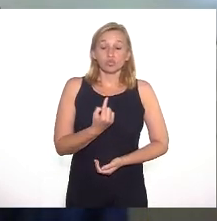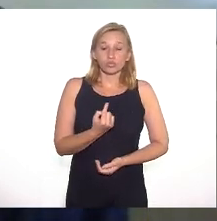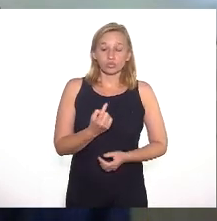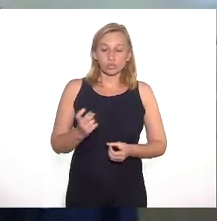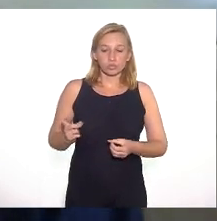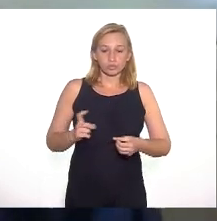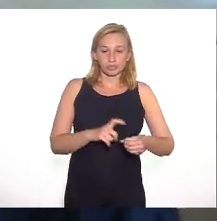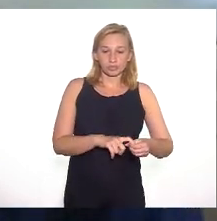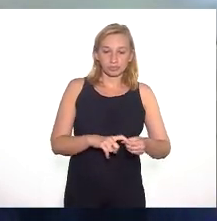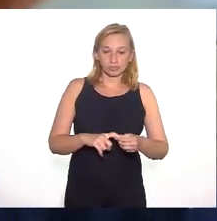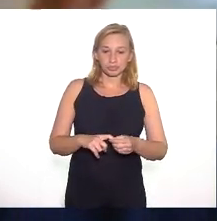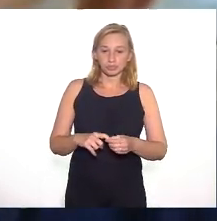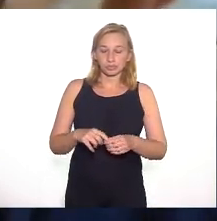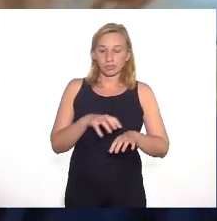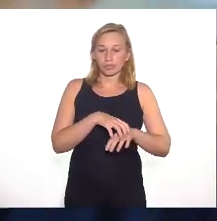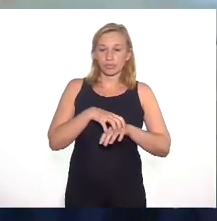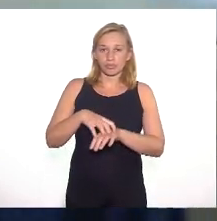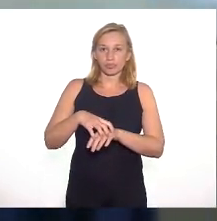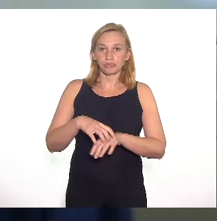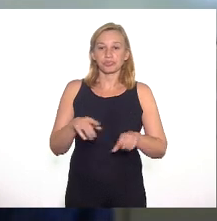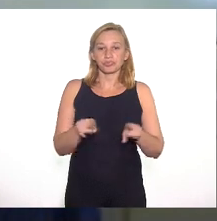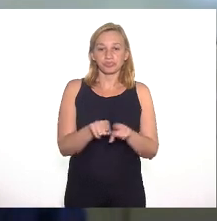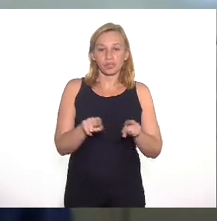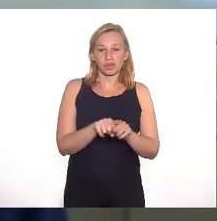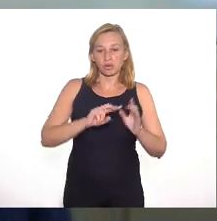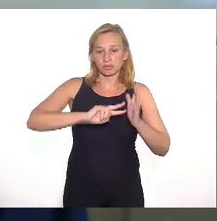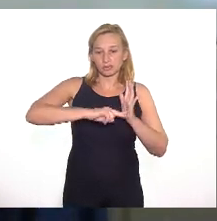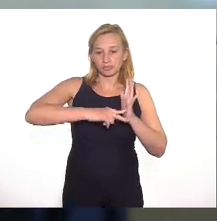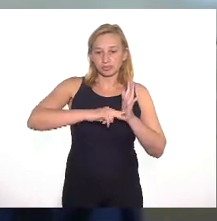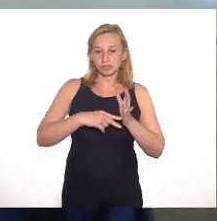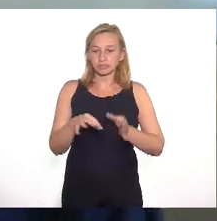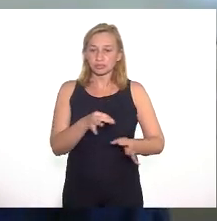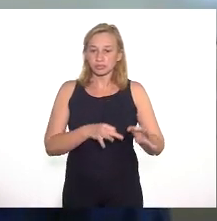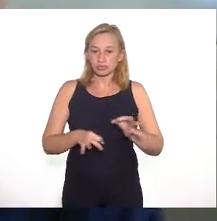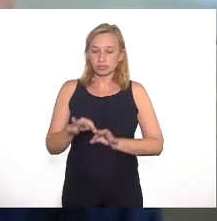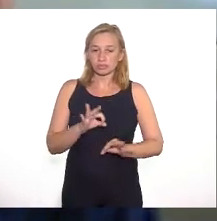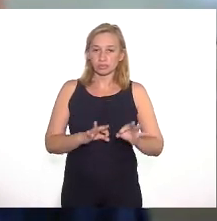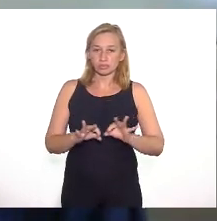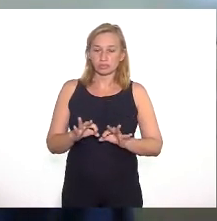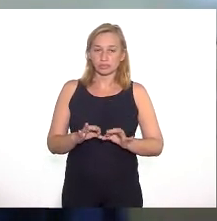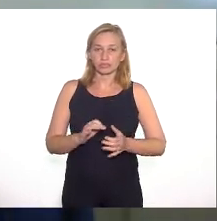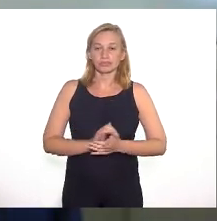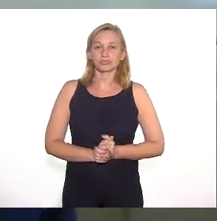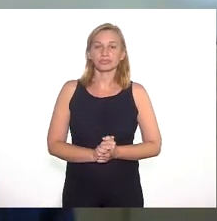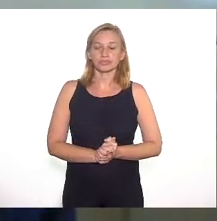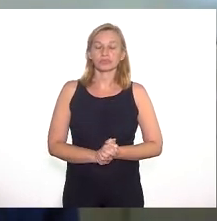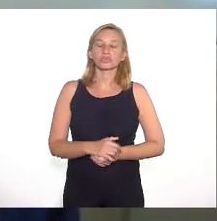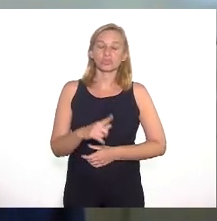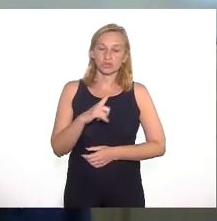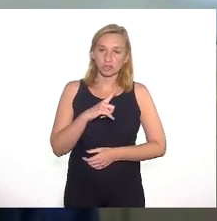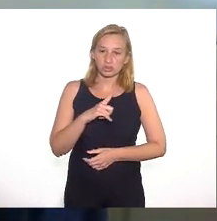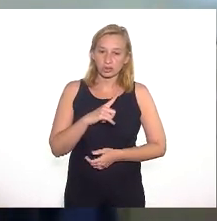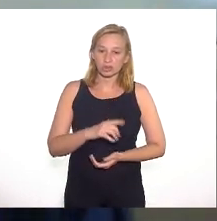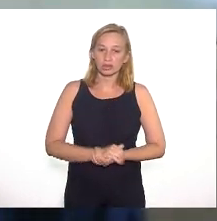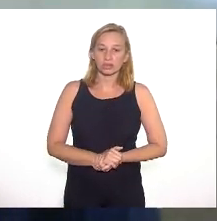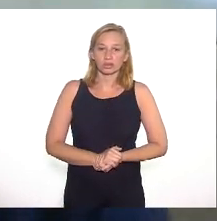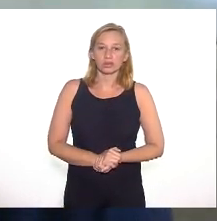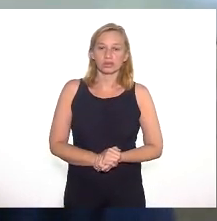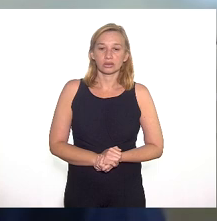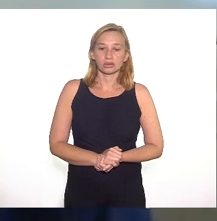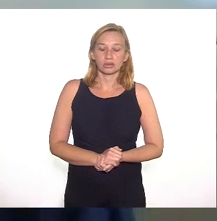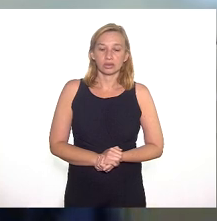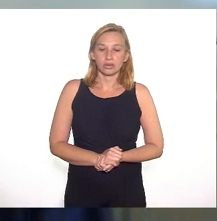concessionária de transporte, nem sindicatos, nem organizações que tivesse